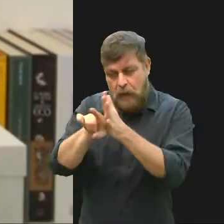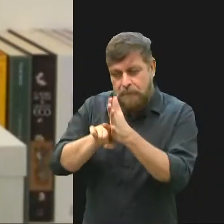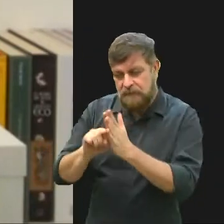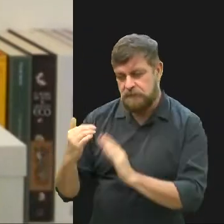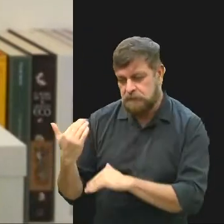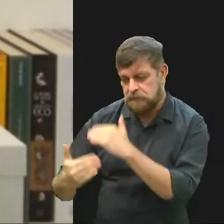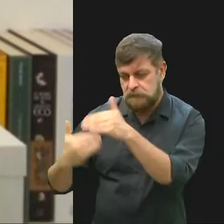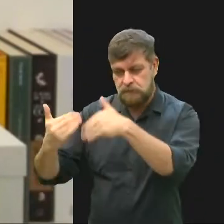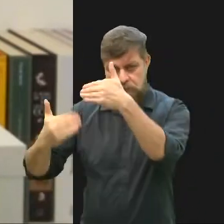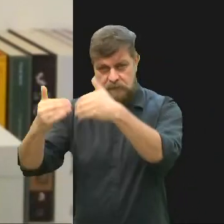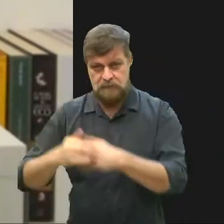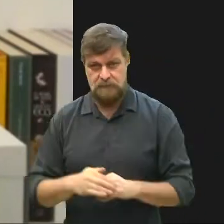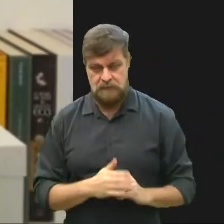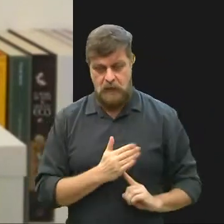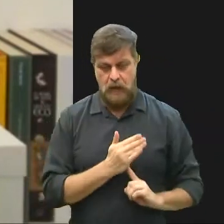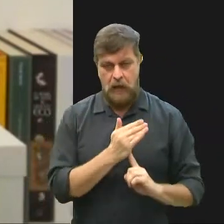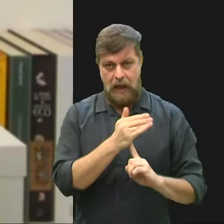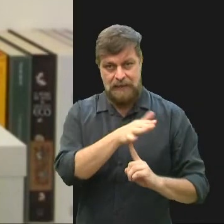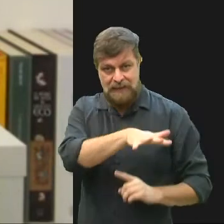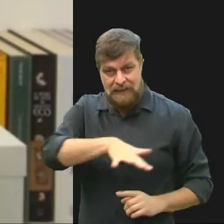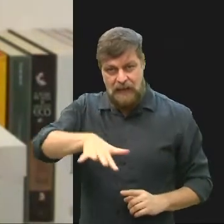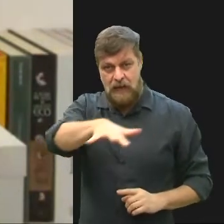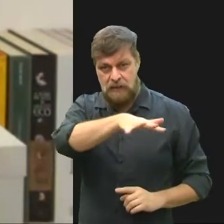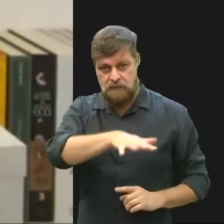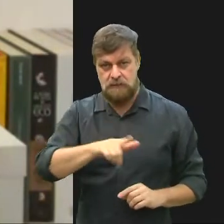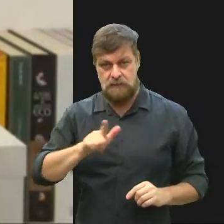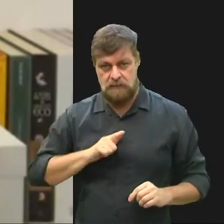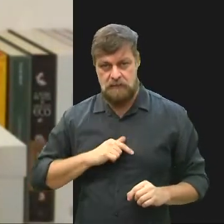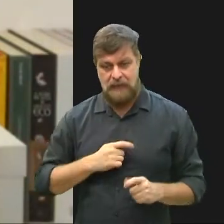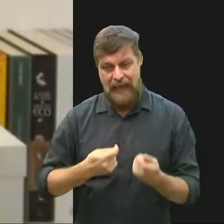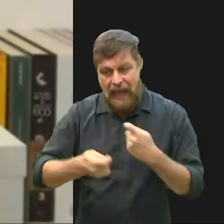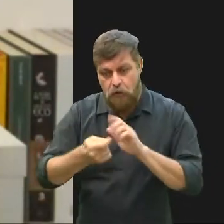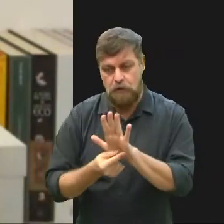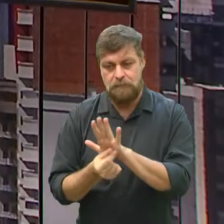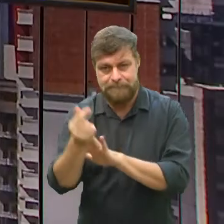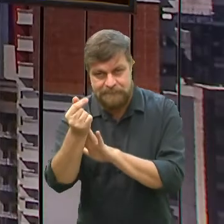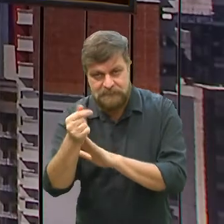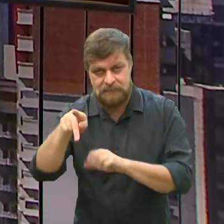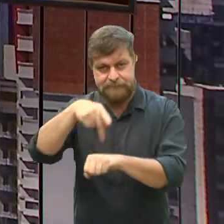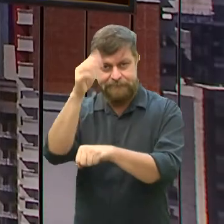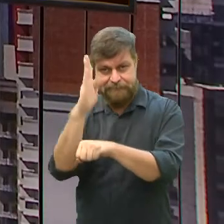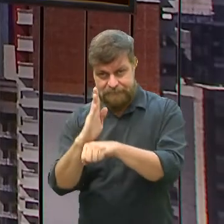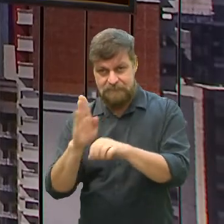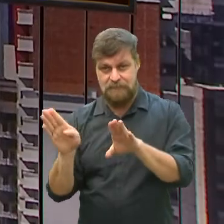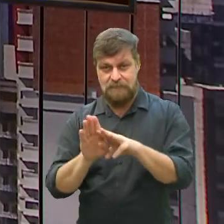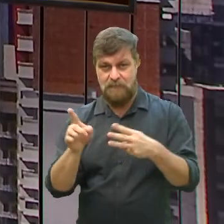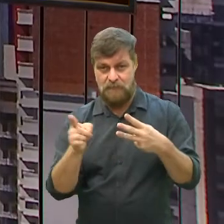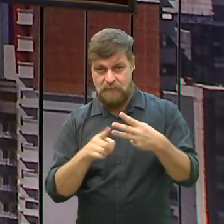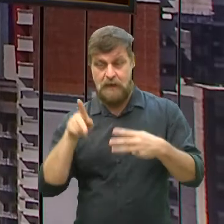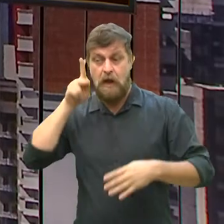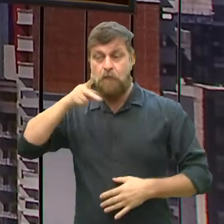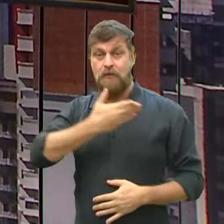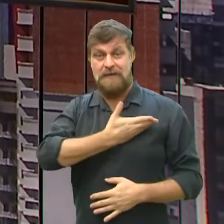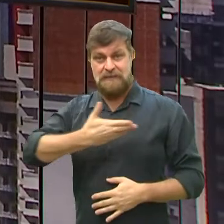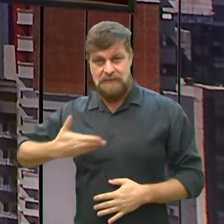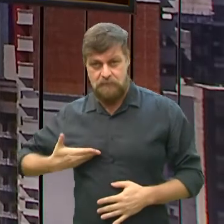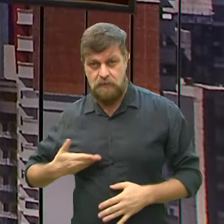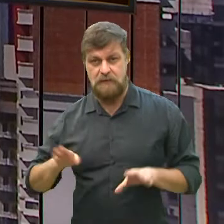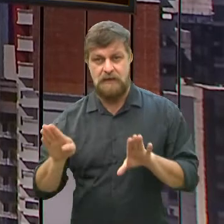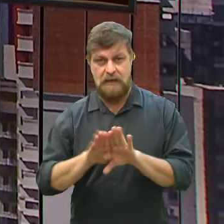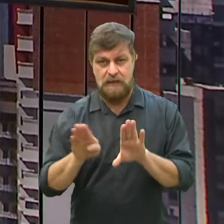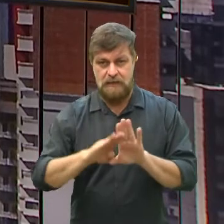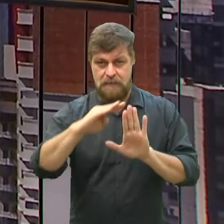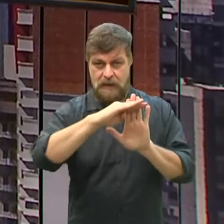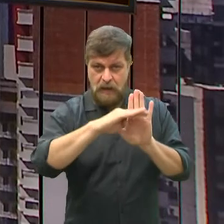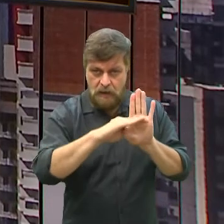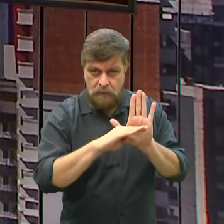pesquisa e de tecnologia na área, o crescimento econômico do país, a criação de políticas públicas, bem como de